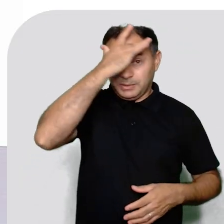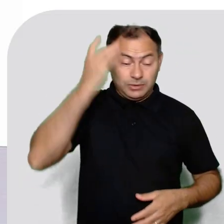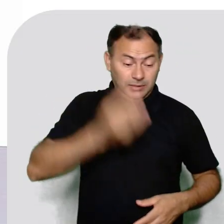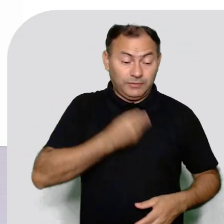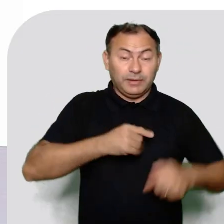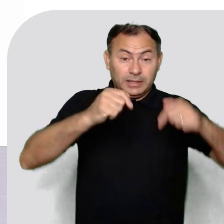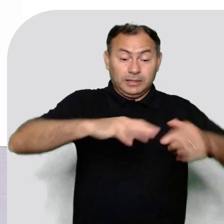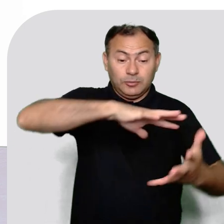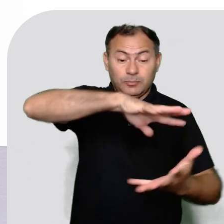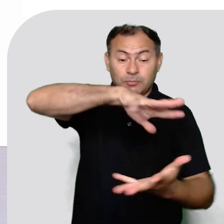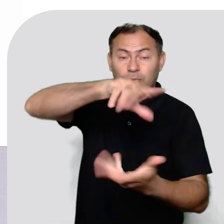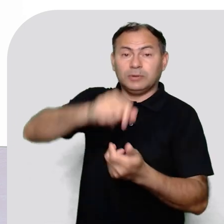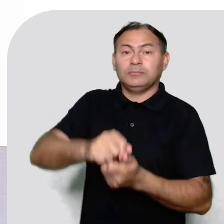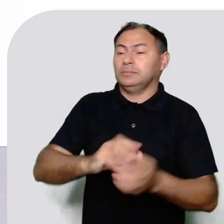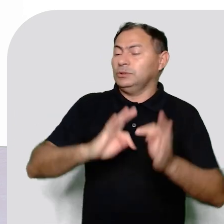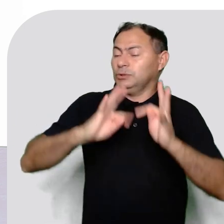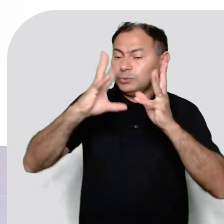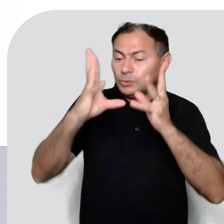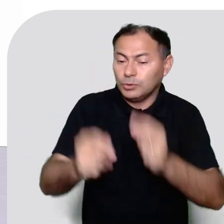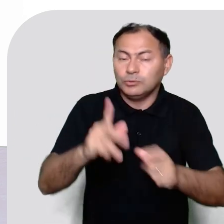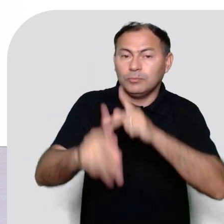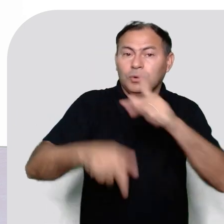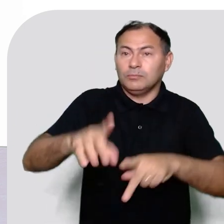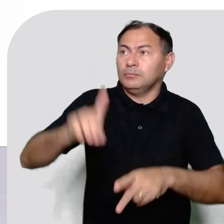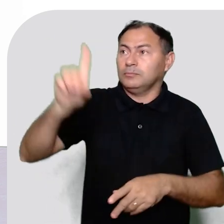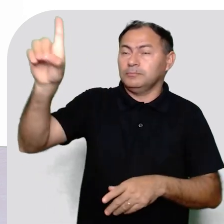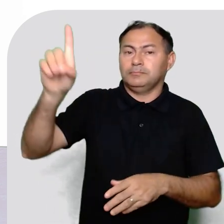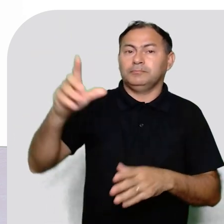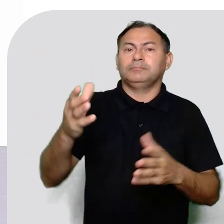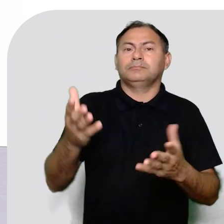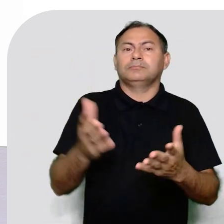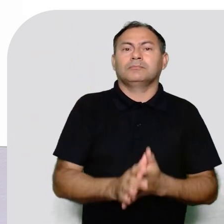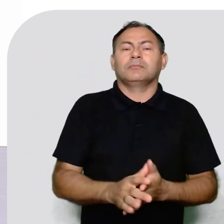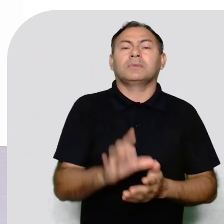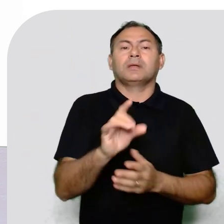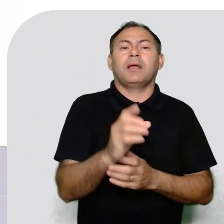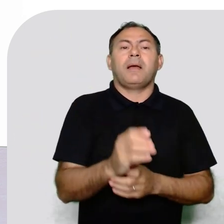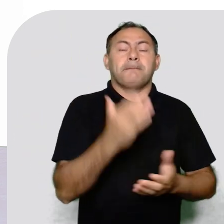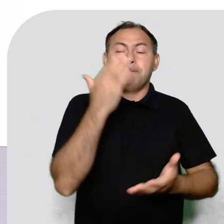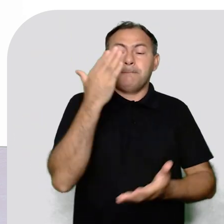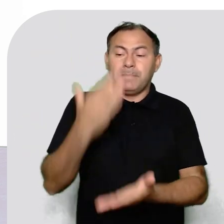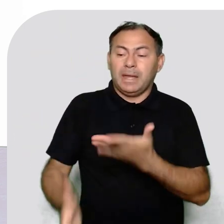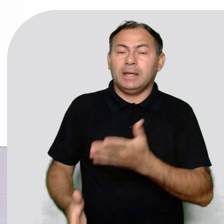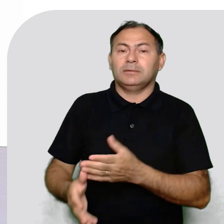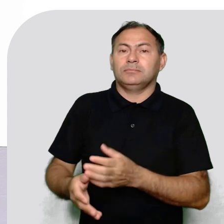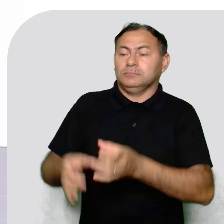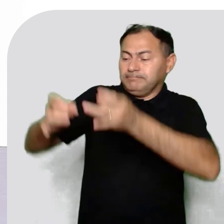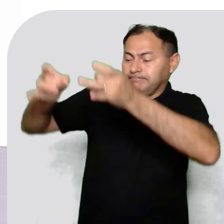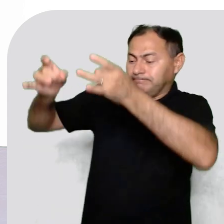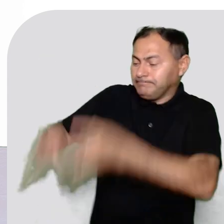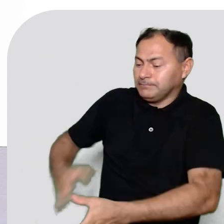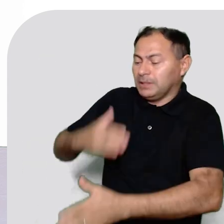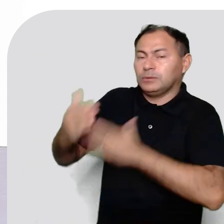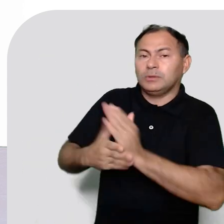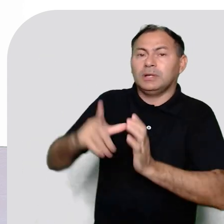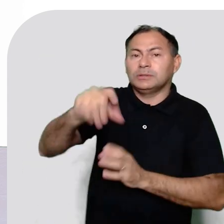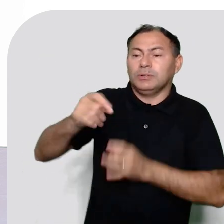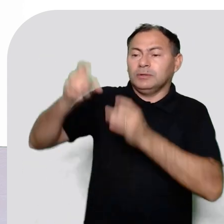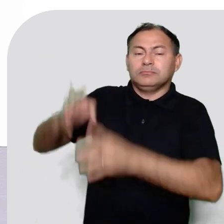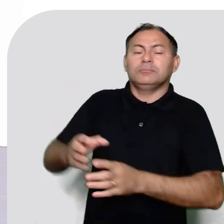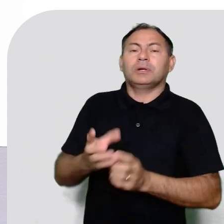mundo, e assim para todo o povo de Deus, a perda, a renúncia, toda